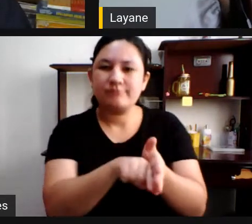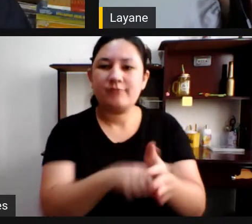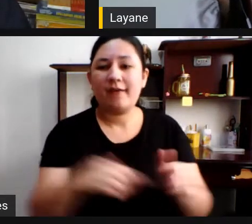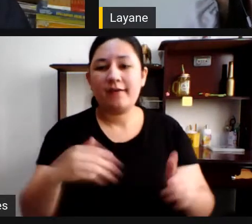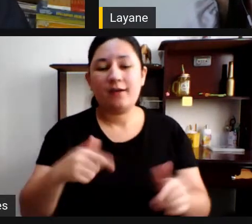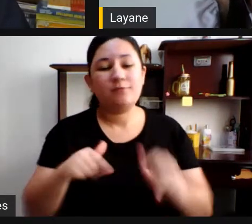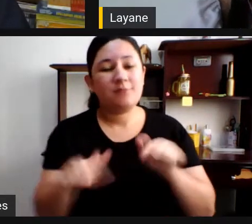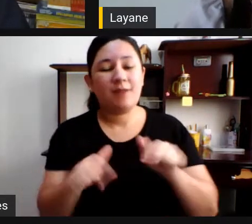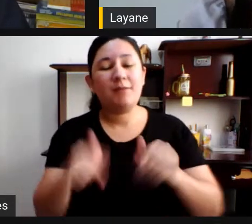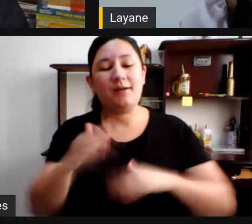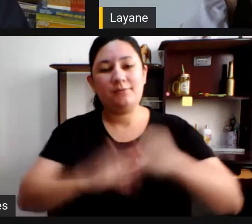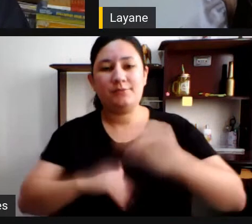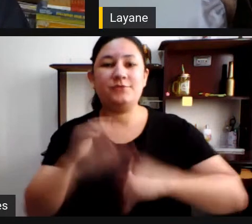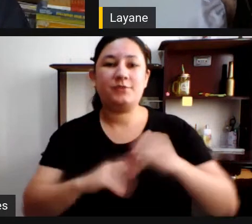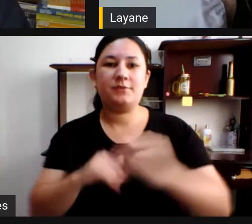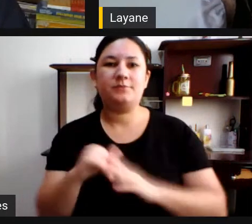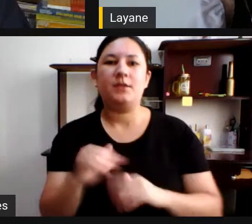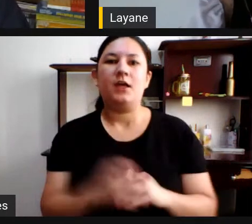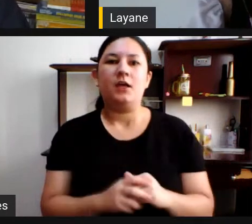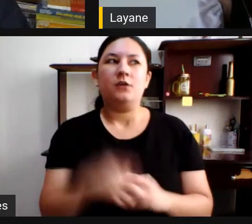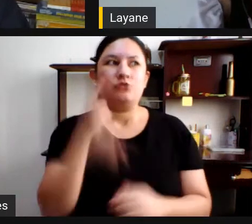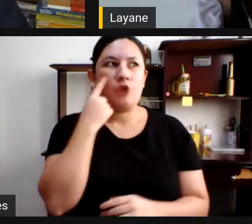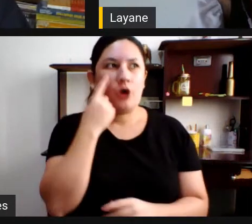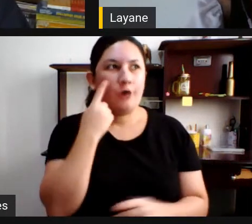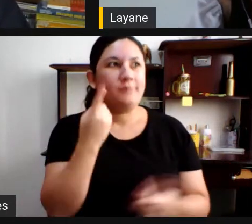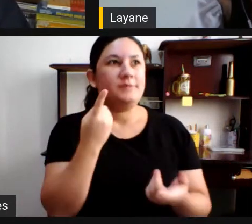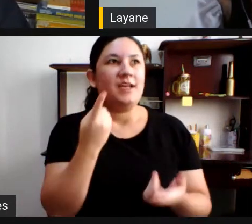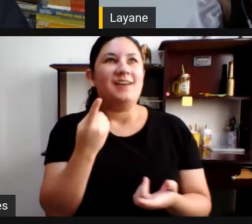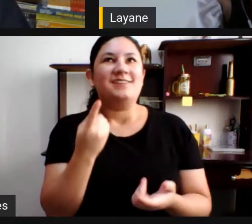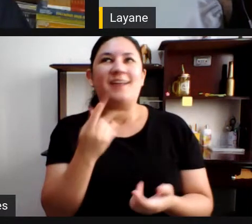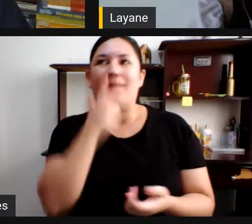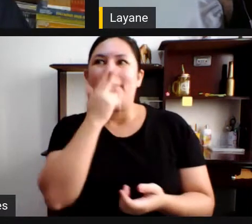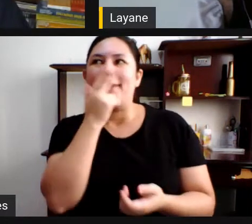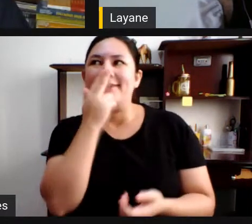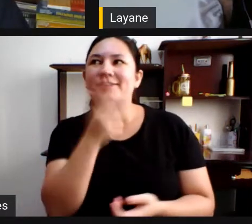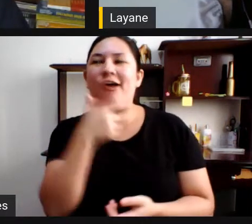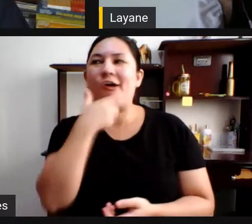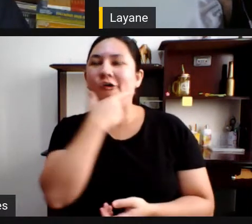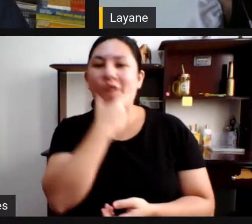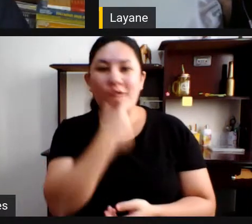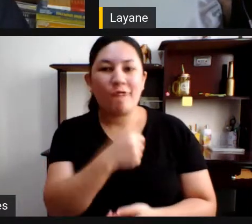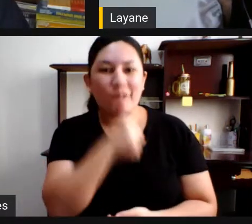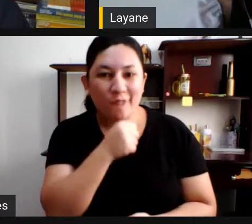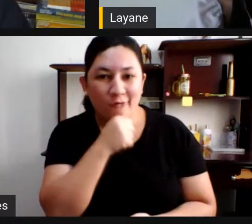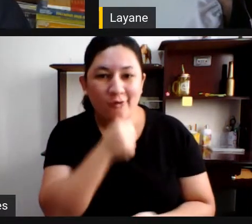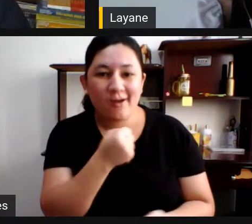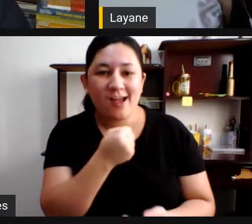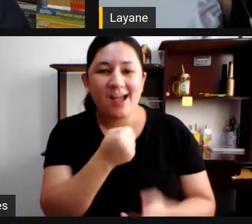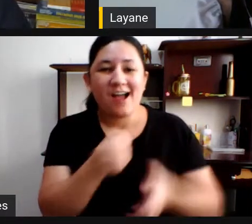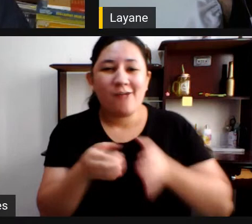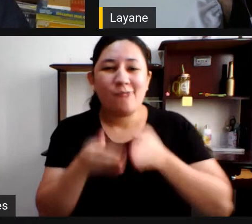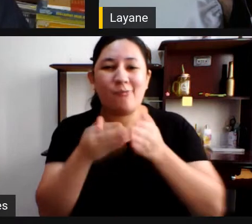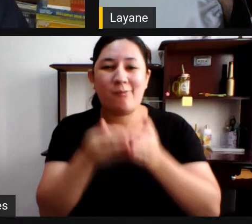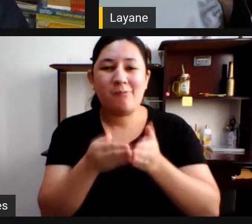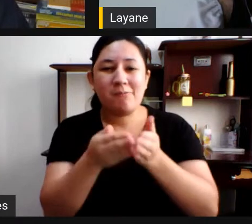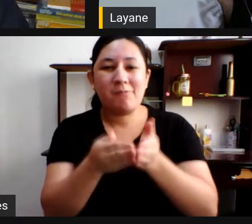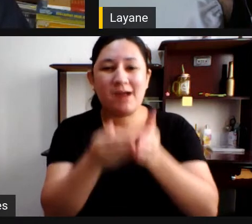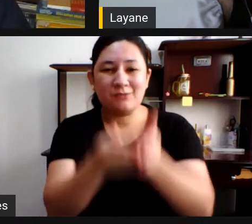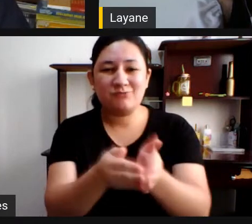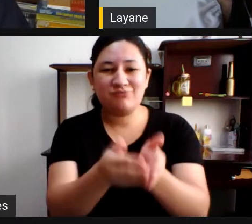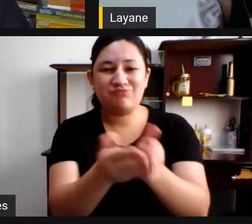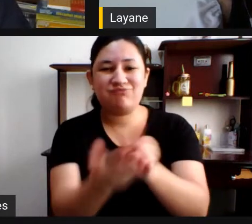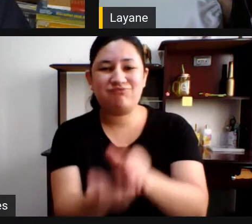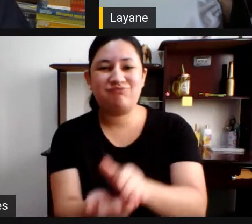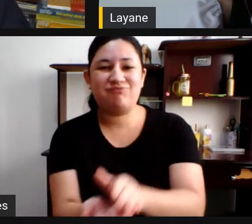disso vocês vejam que era o fracasso do avô porque os os barcos sempre naufragavam mas não era isso que era